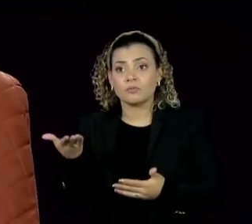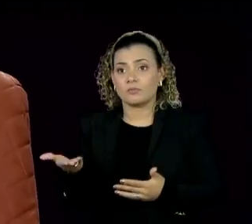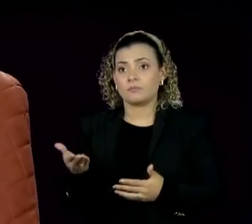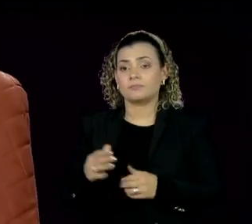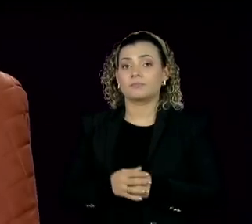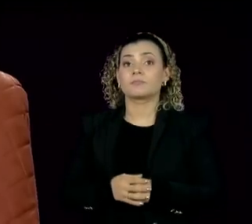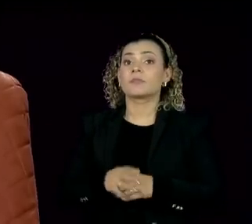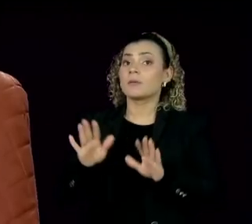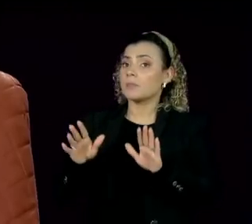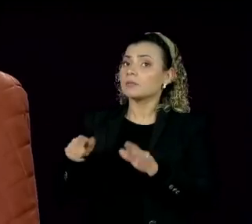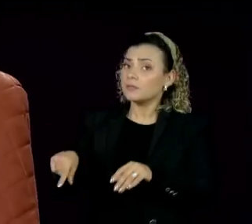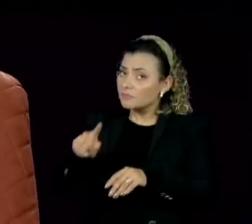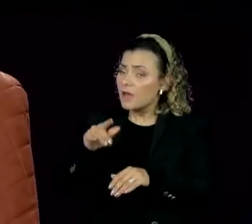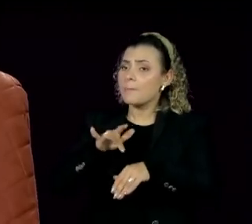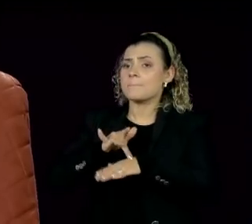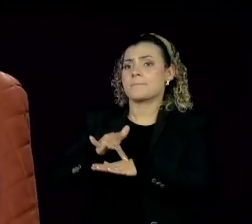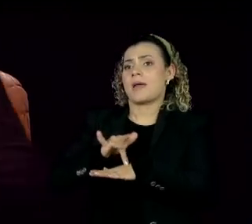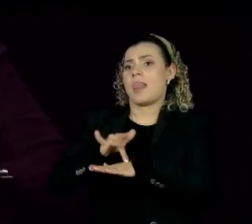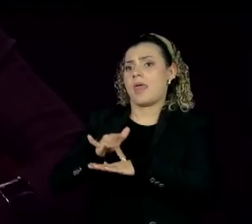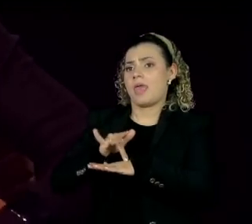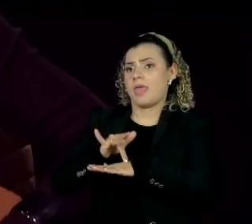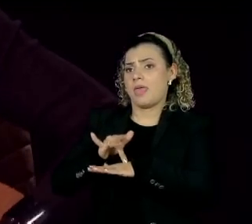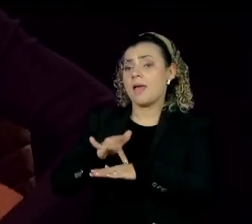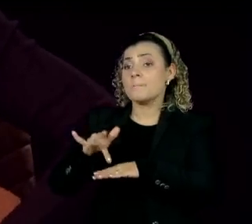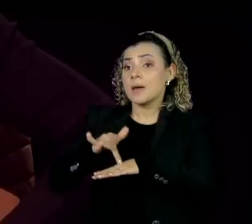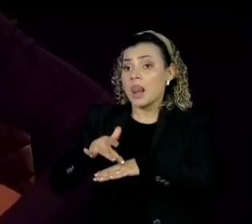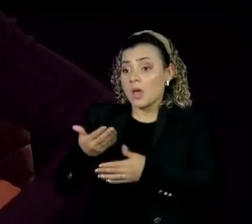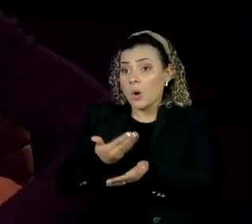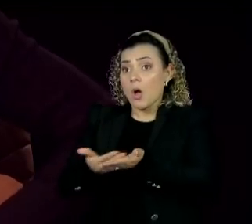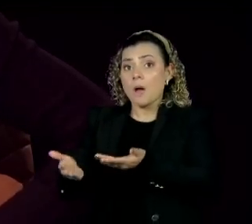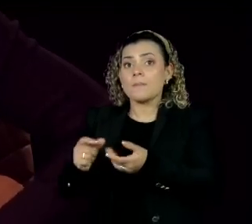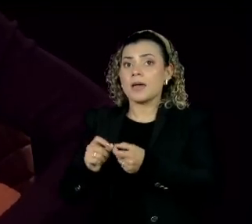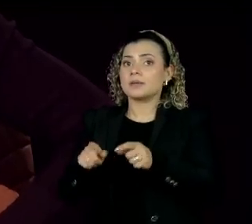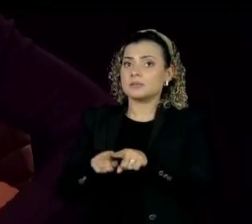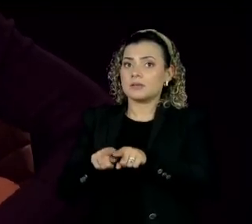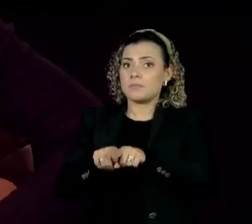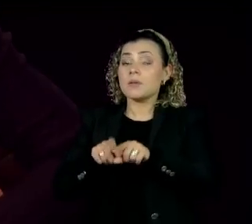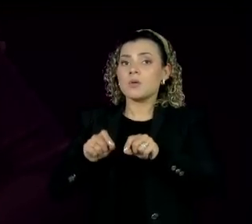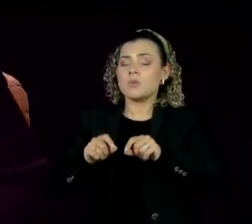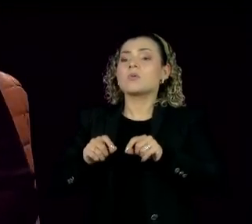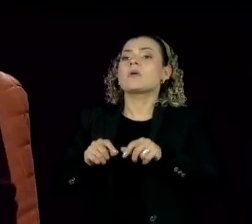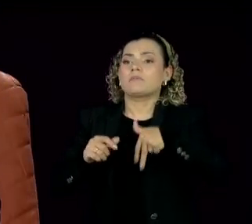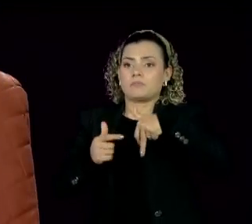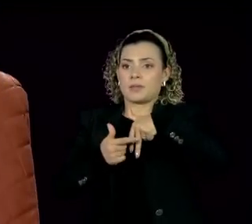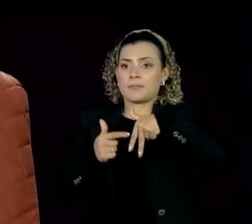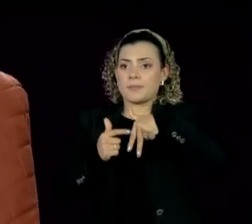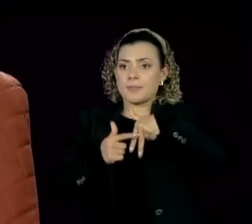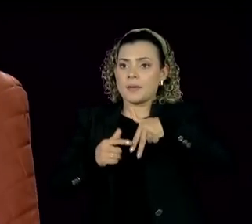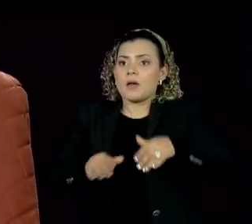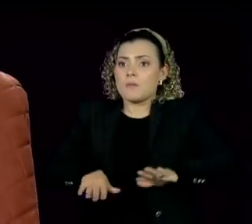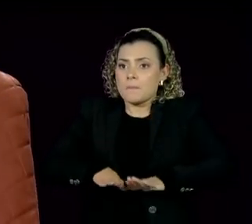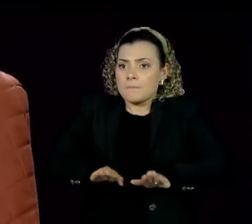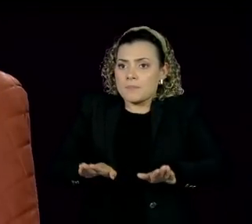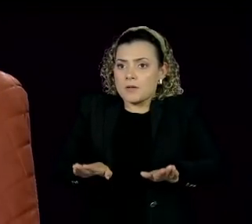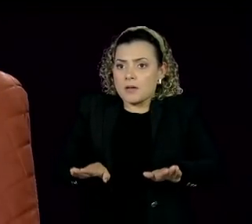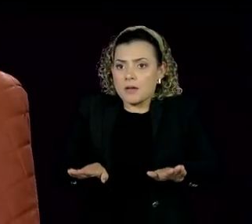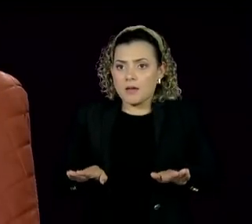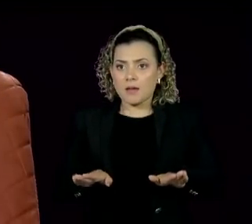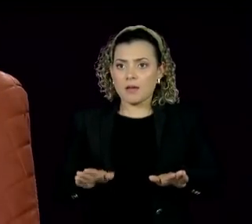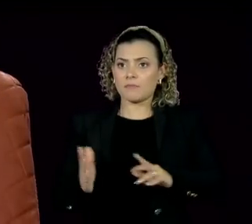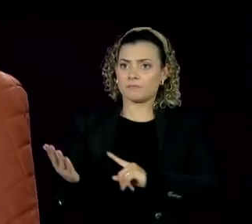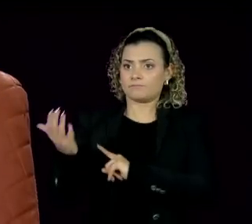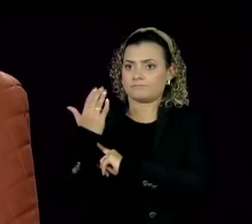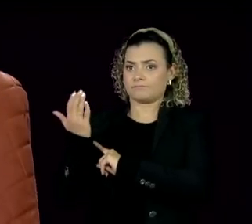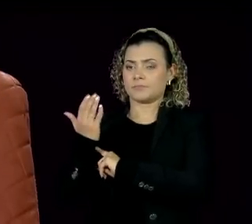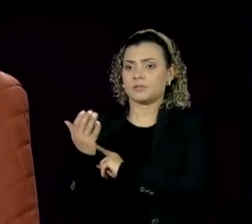que um ortopedista falou, não, bota ela no balé, porque o balé já começa a abrir um pouco desde a bacia, que vai refletir no joelho, que vai